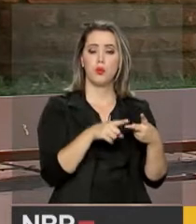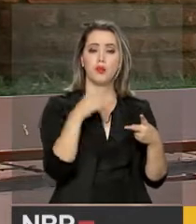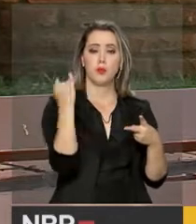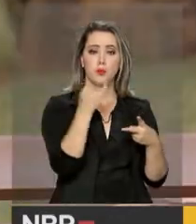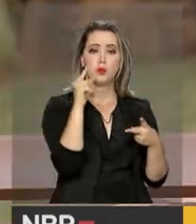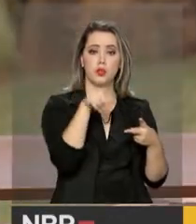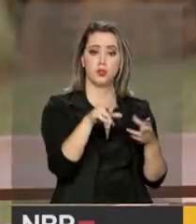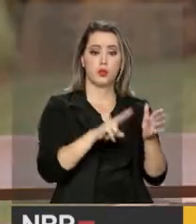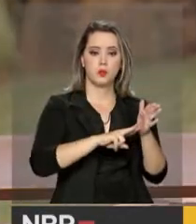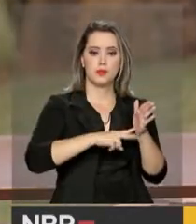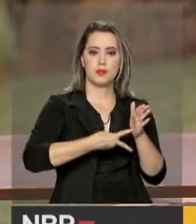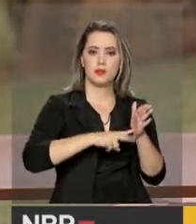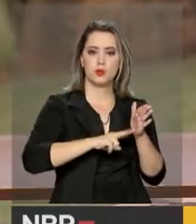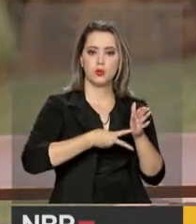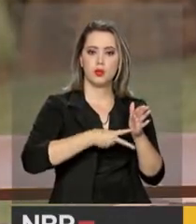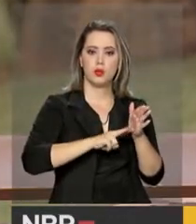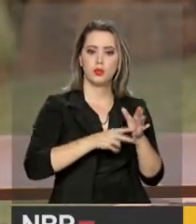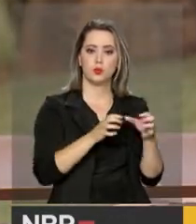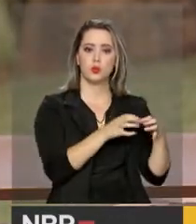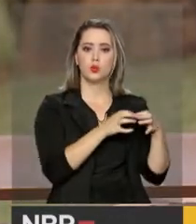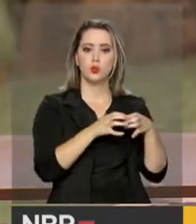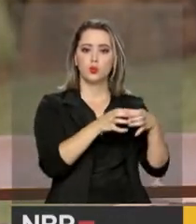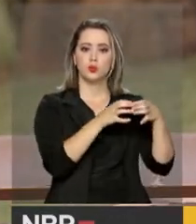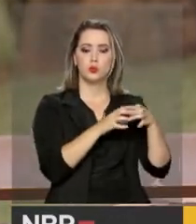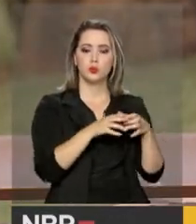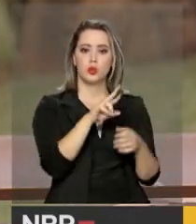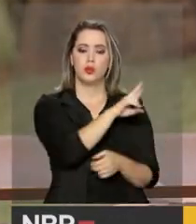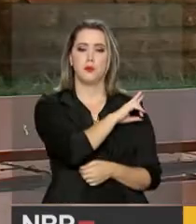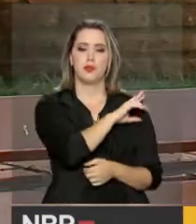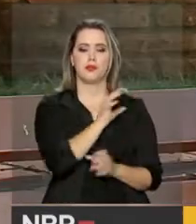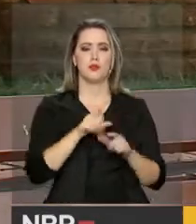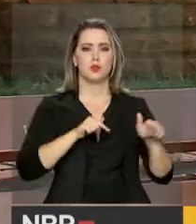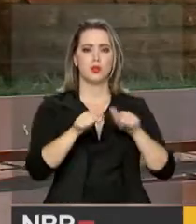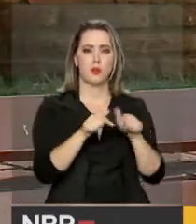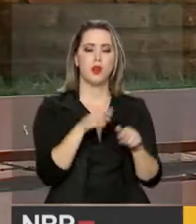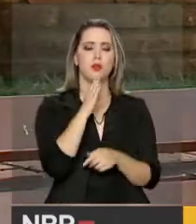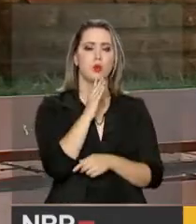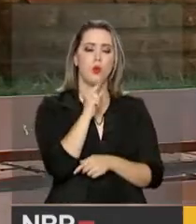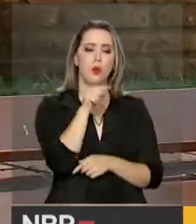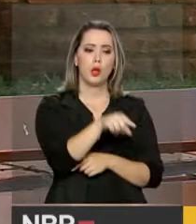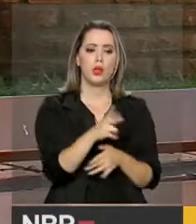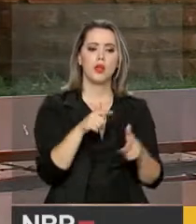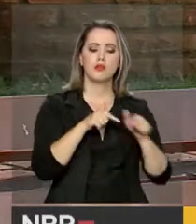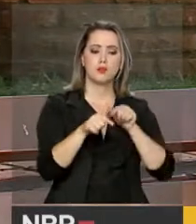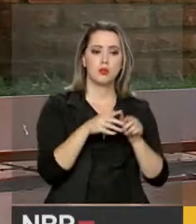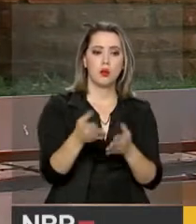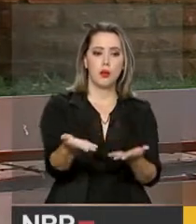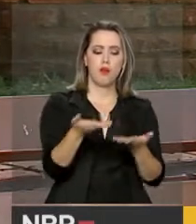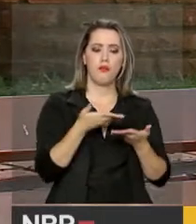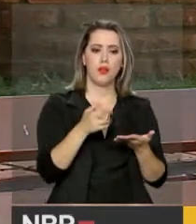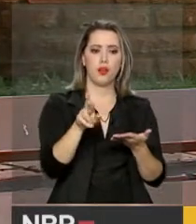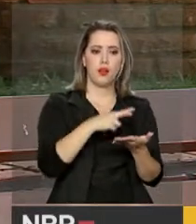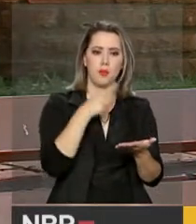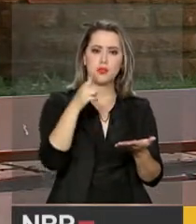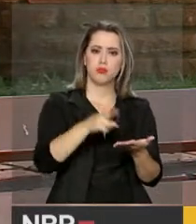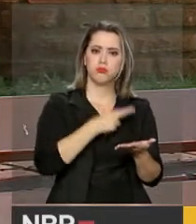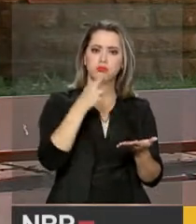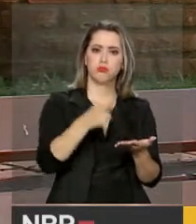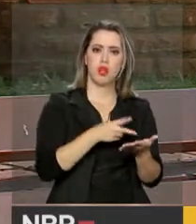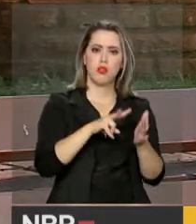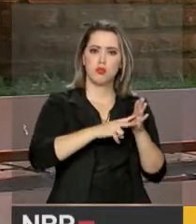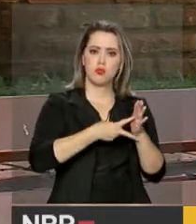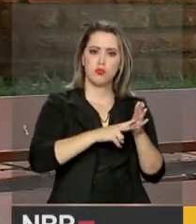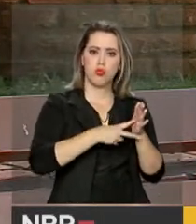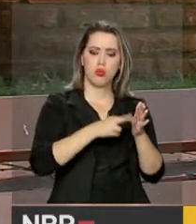os sindicatos. Os sindicatos que representam os trabalhadores conhecem a realidade, recebem as reclamações diretamente